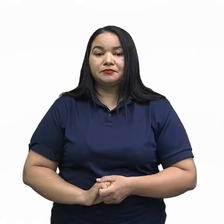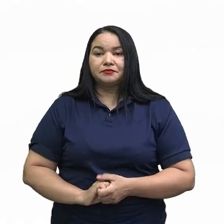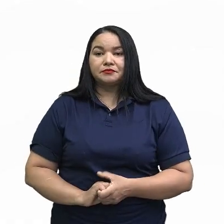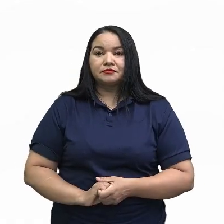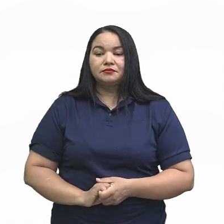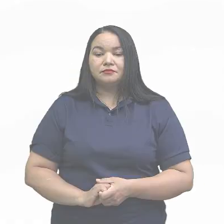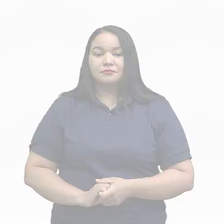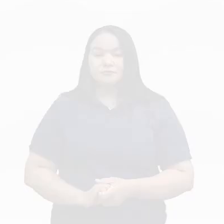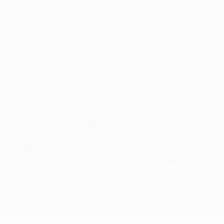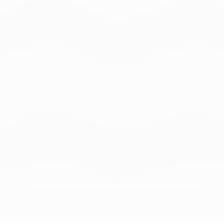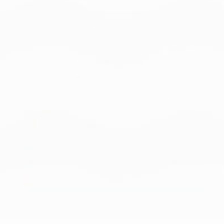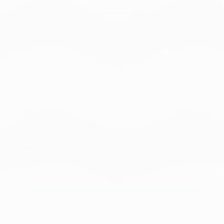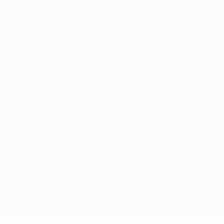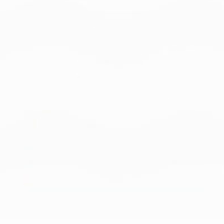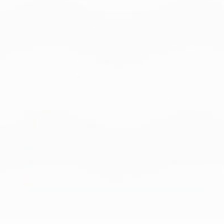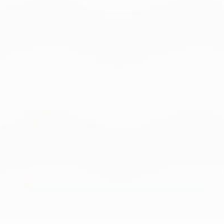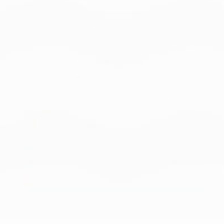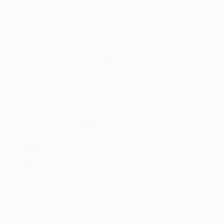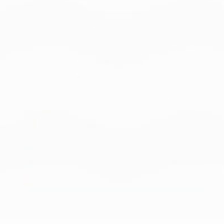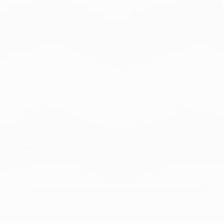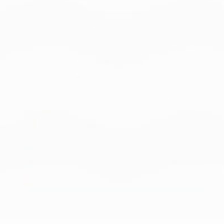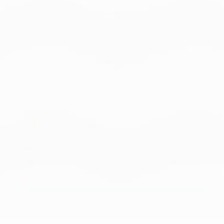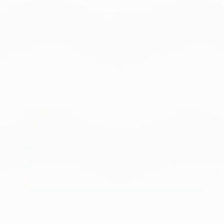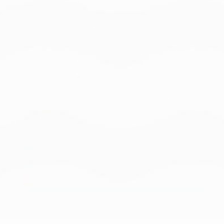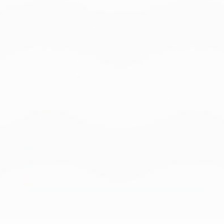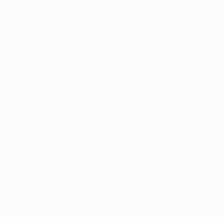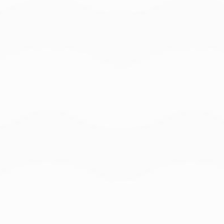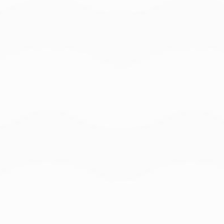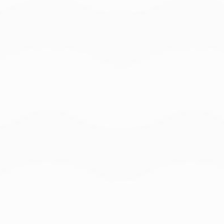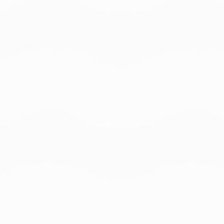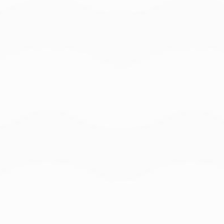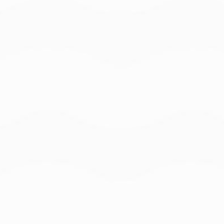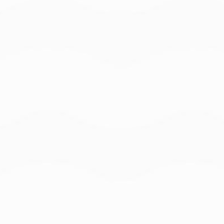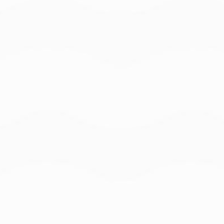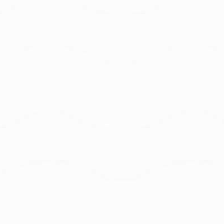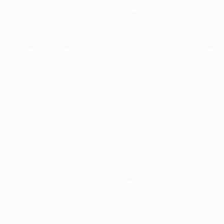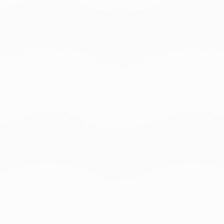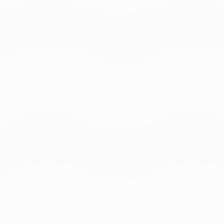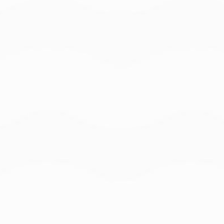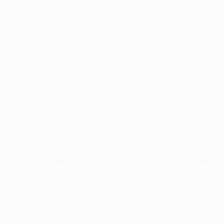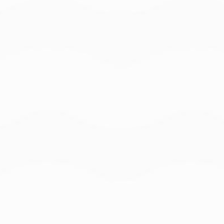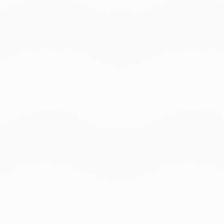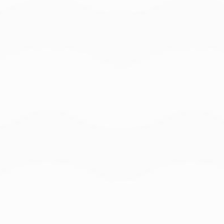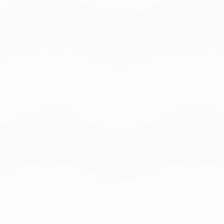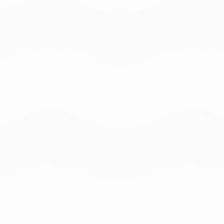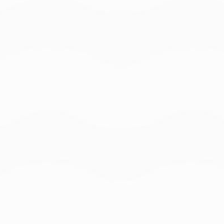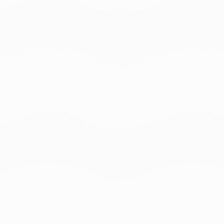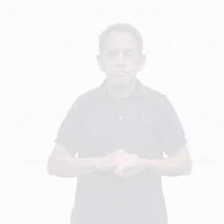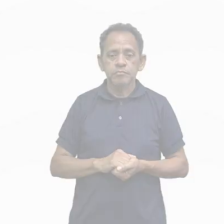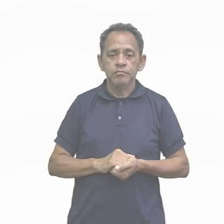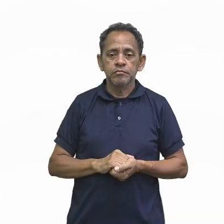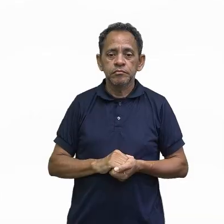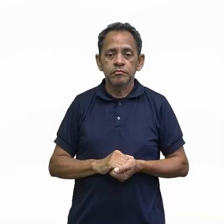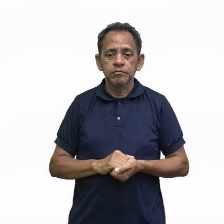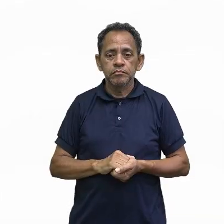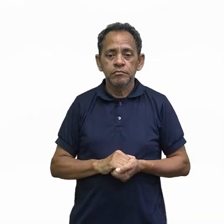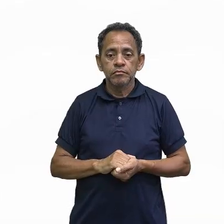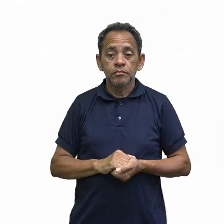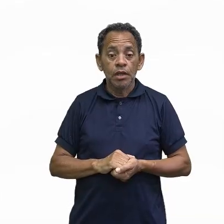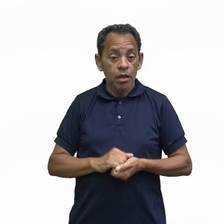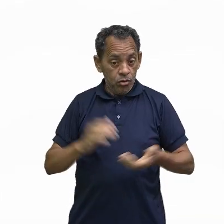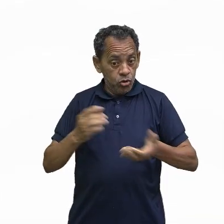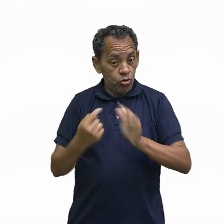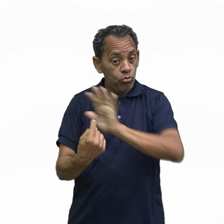justamente desse elemento radioativo. Agora eu vou mostrar o gráfico, né, que eu havia comentado com vocês, né, utilizando o sanduíche só para a gente